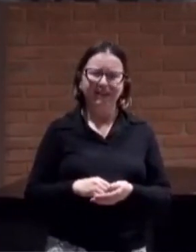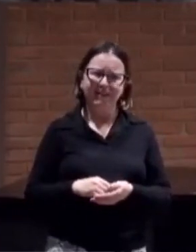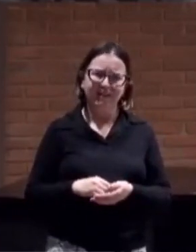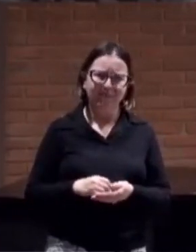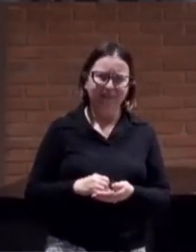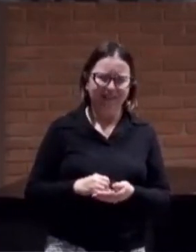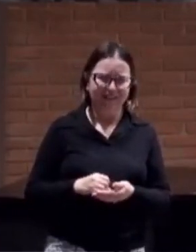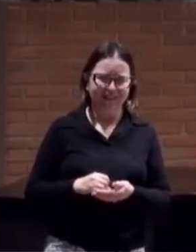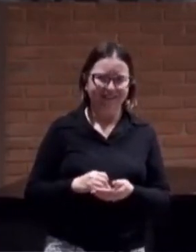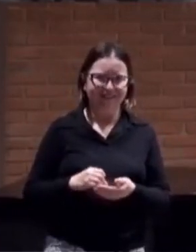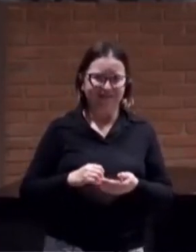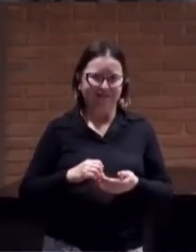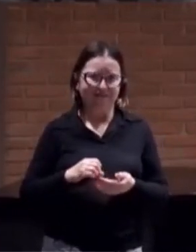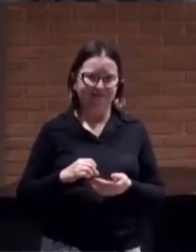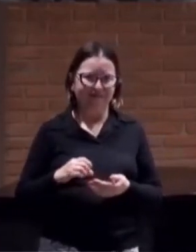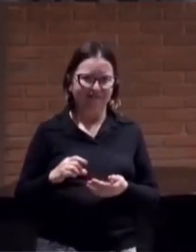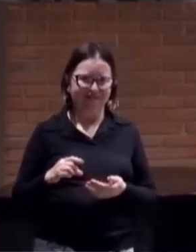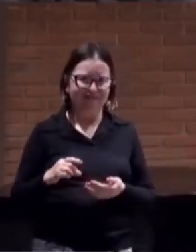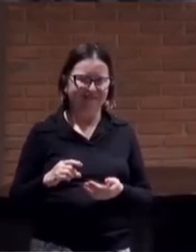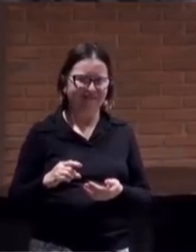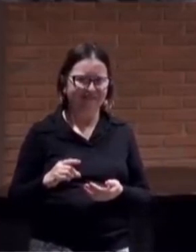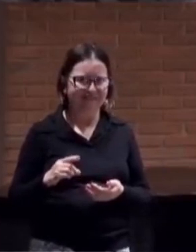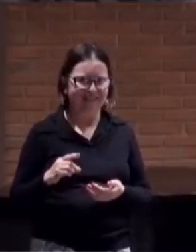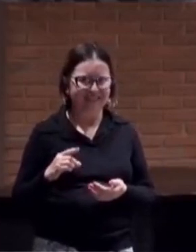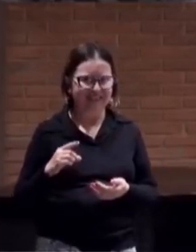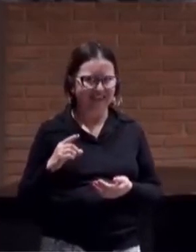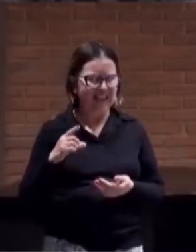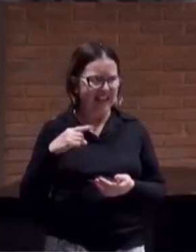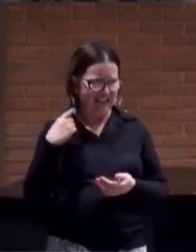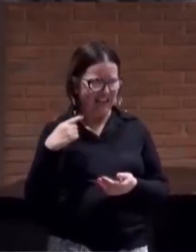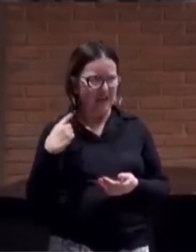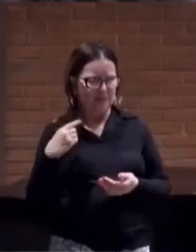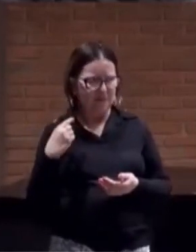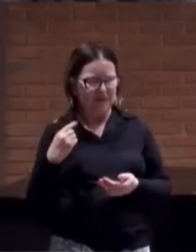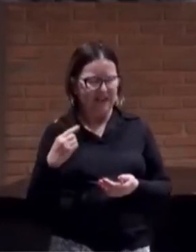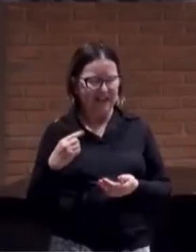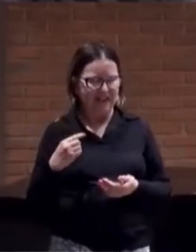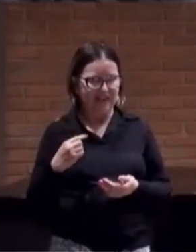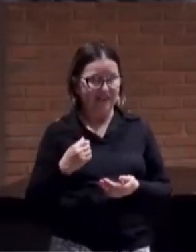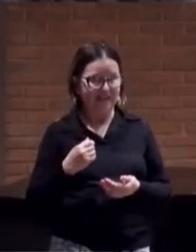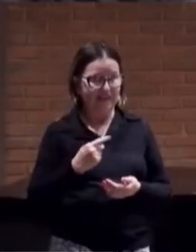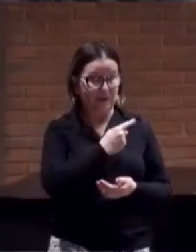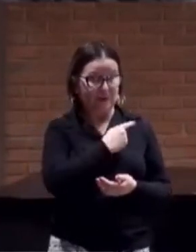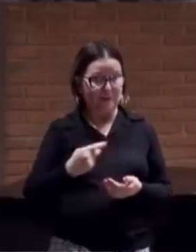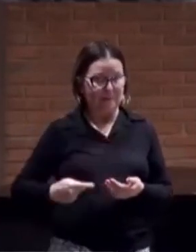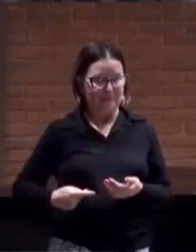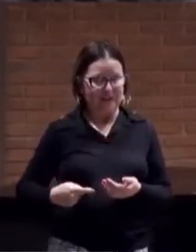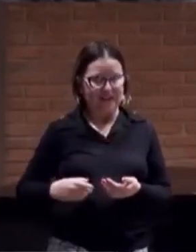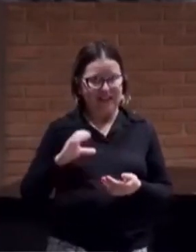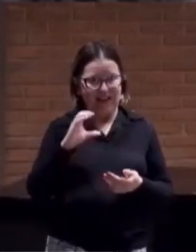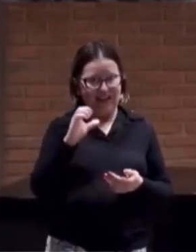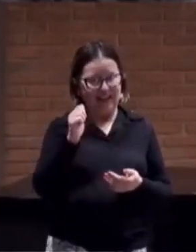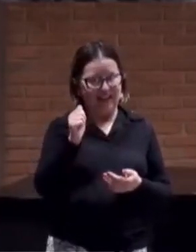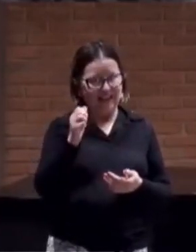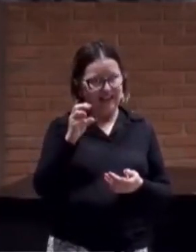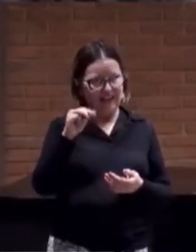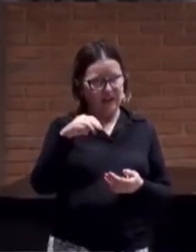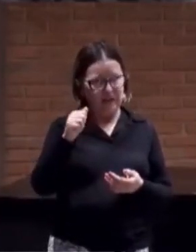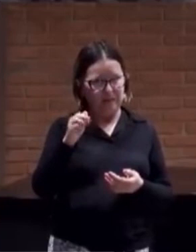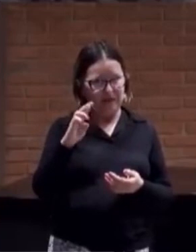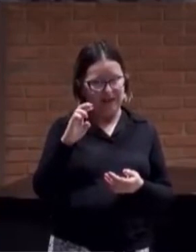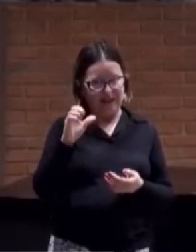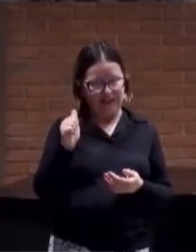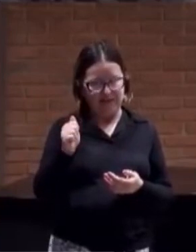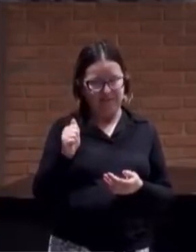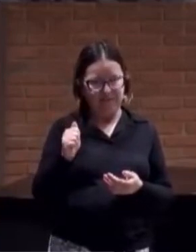do DEM, aquele que foi presidente da Câmara, ele chamou o